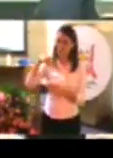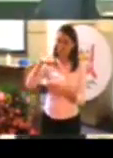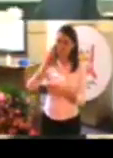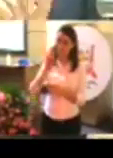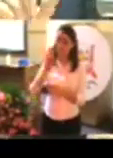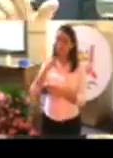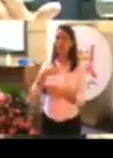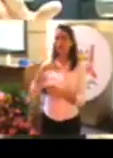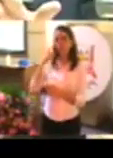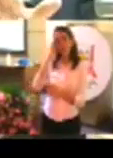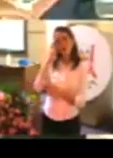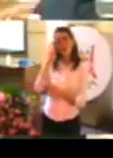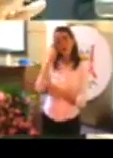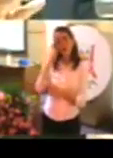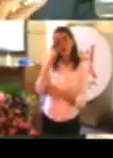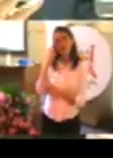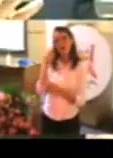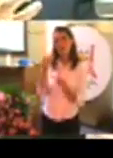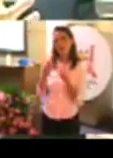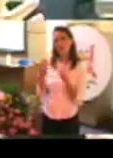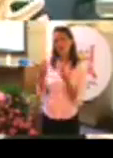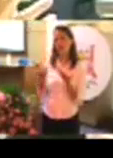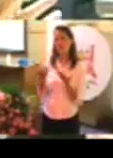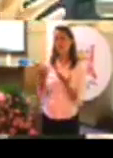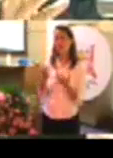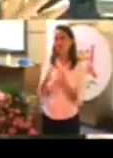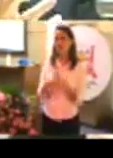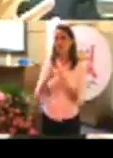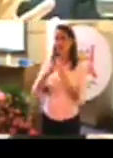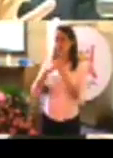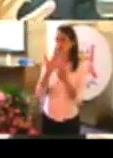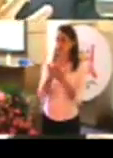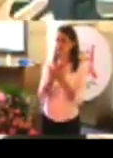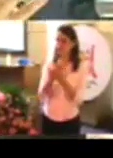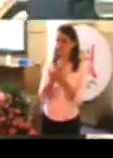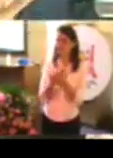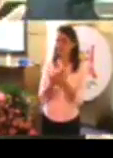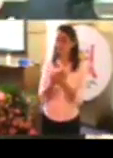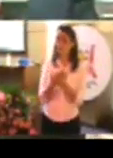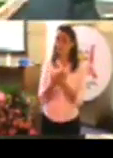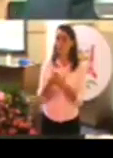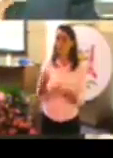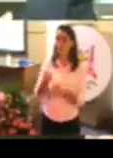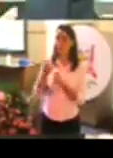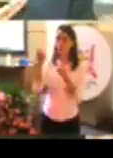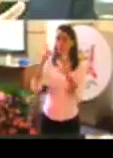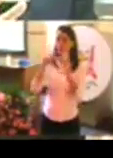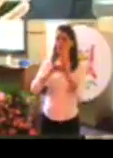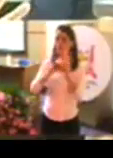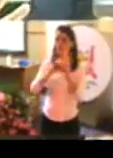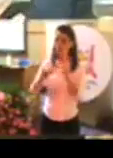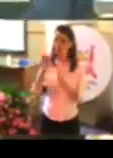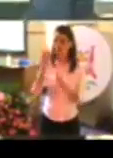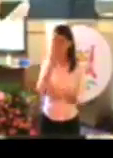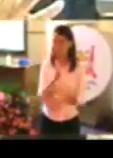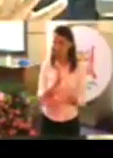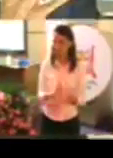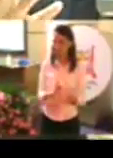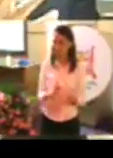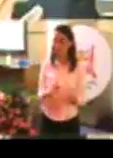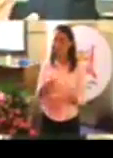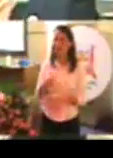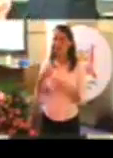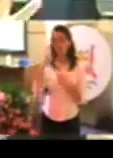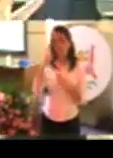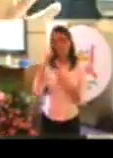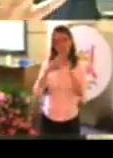Brasileiro, eu pensei nela ser a escola do Poder Legislativo Brasileiro, dela ser